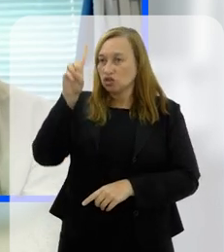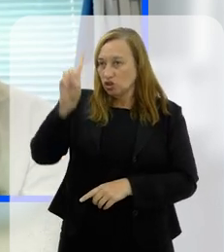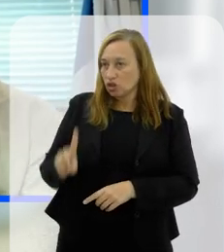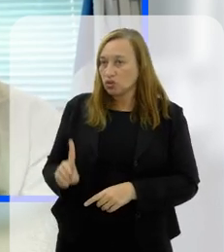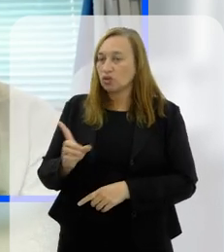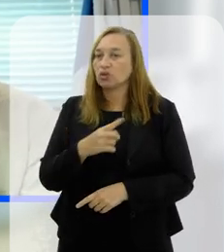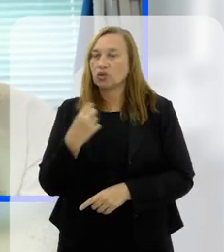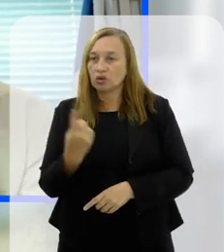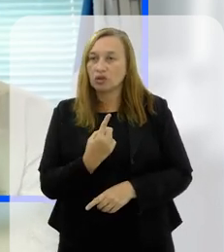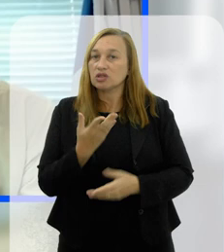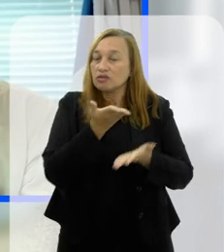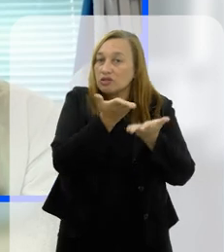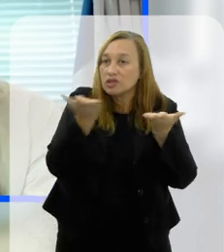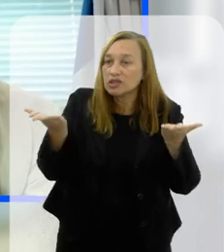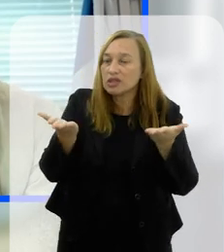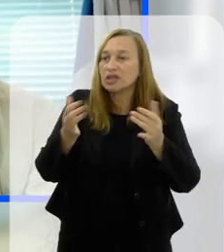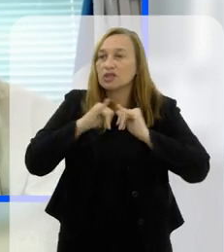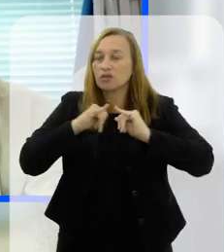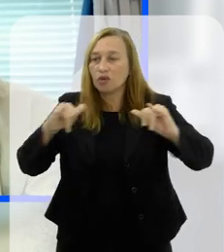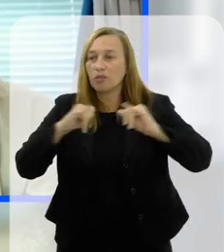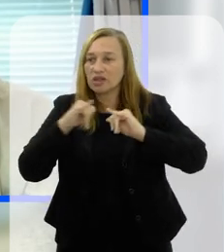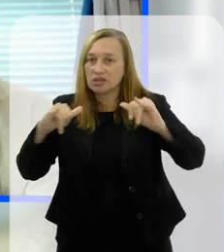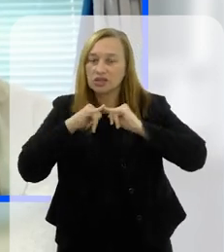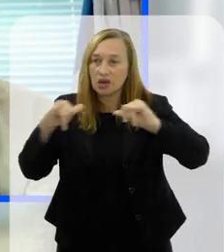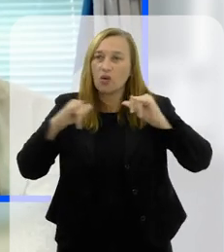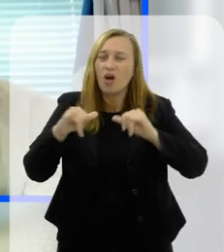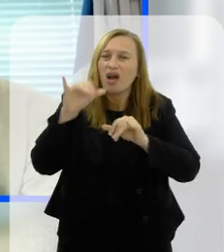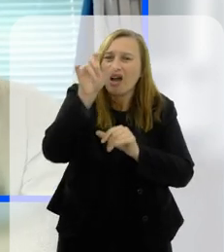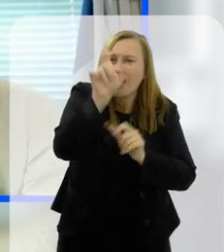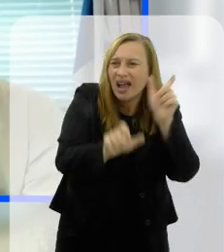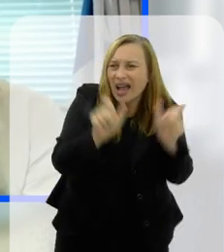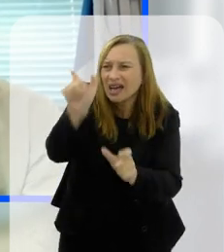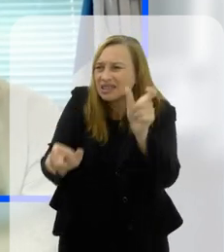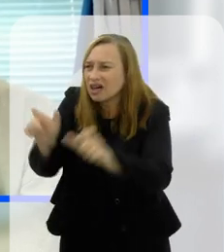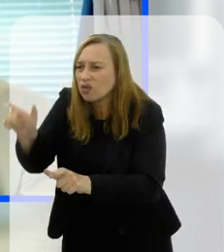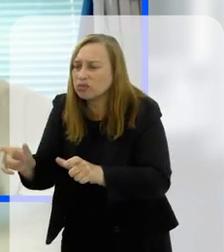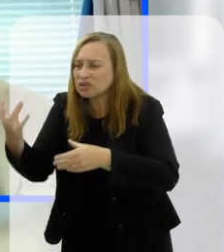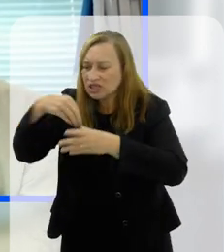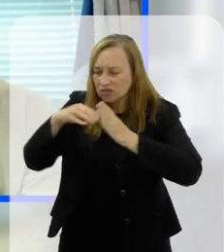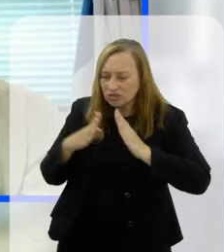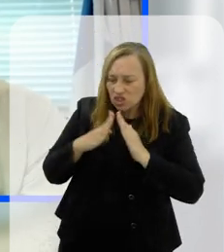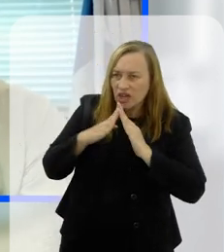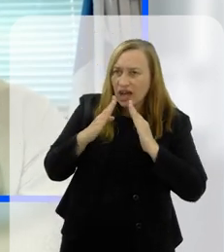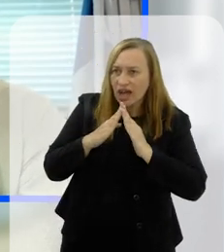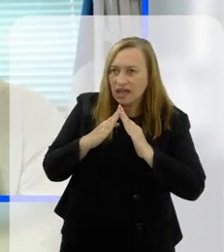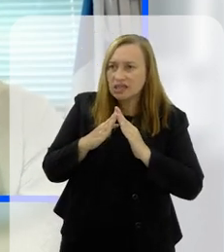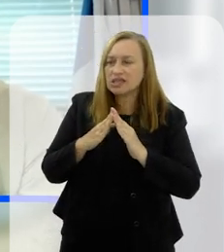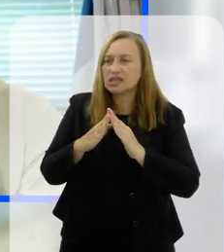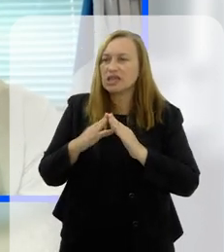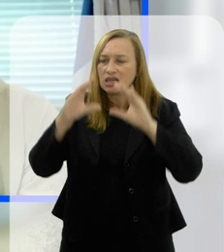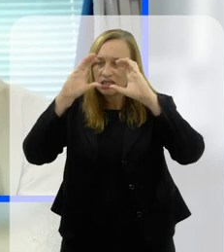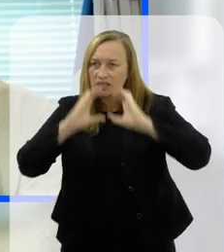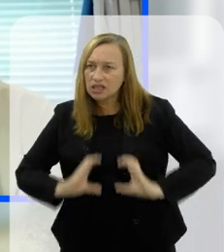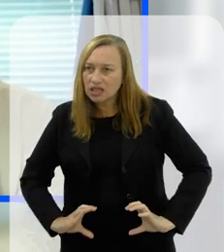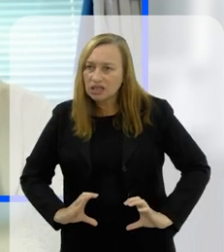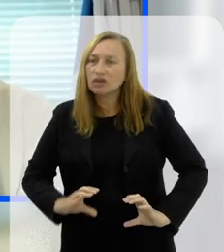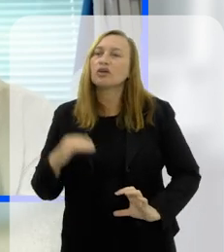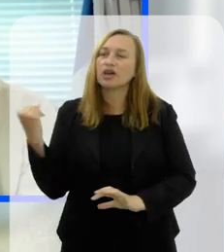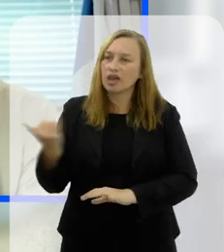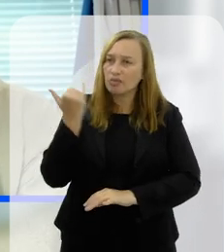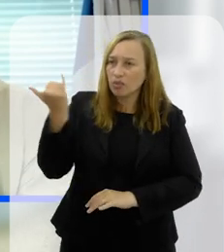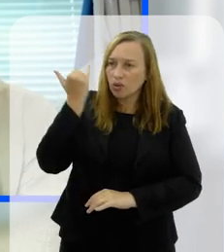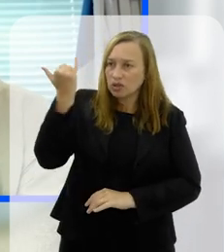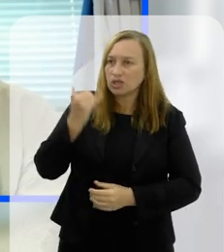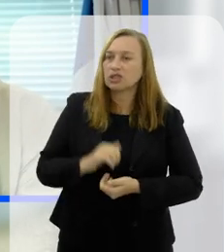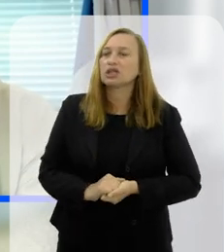diretor a vocês e levar essa informação a cada um a cada um em cada casa de cada um entendeu cidadão